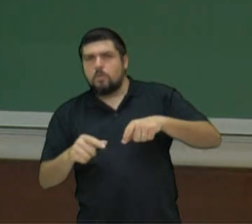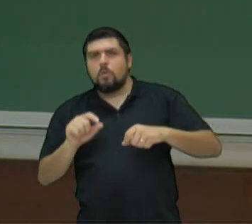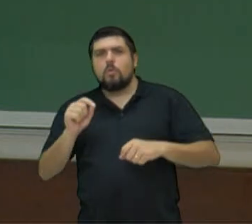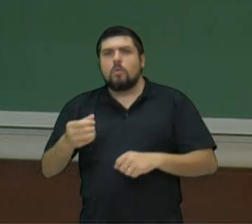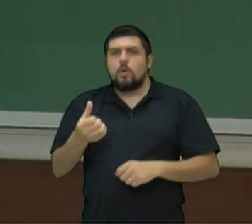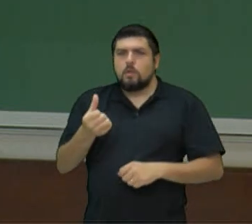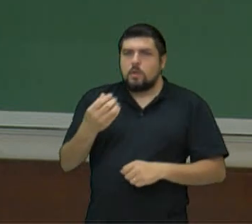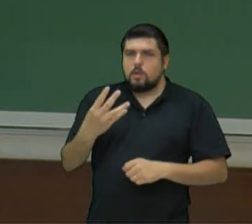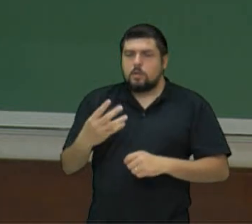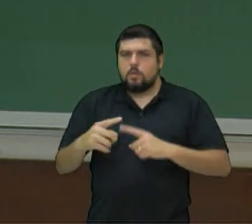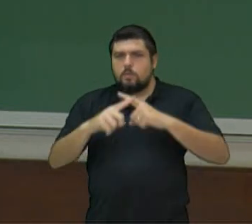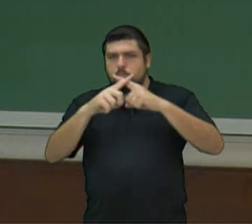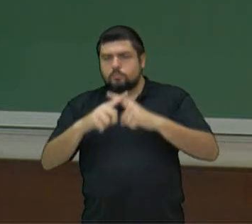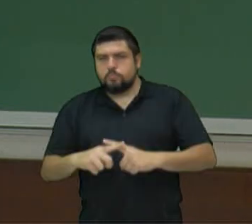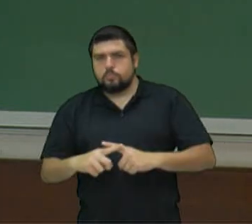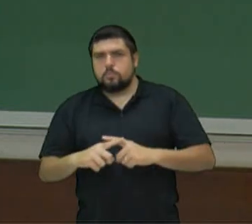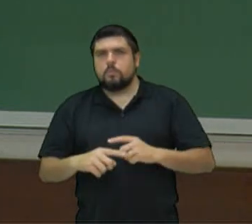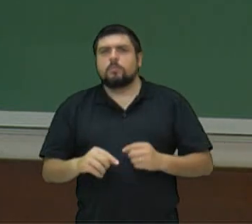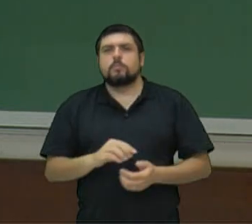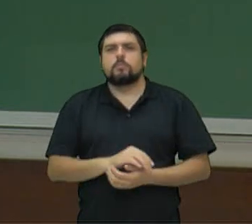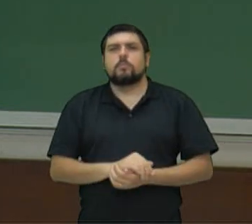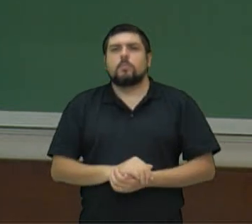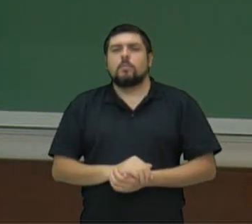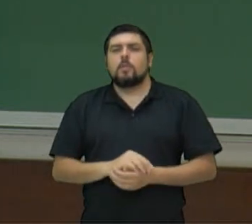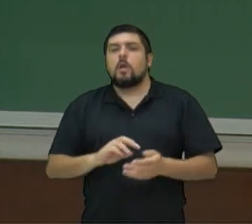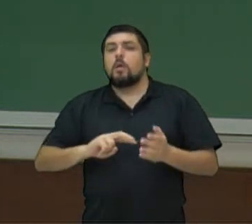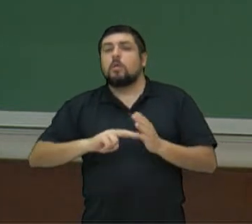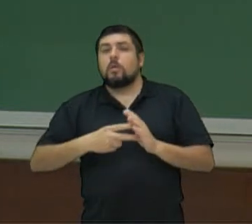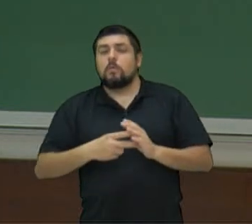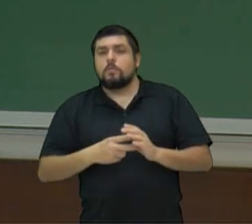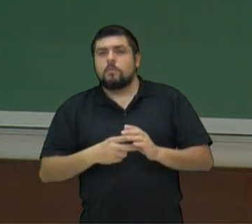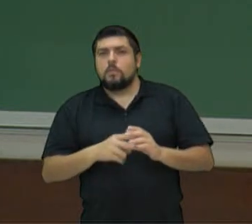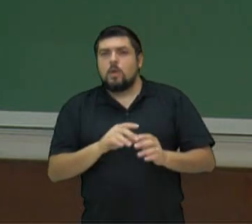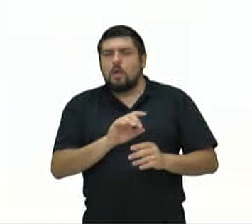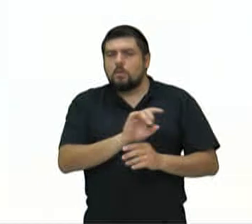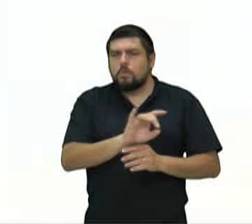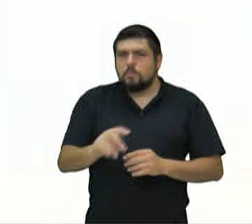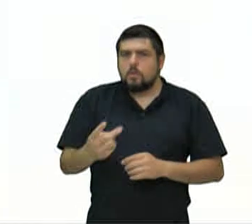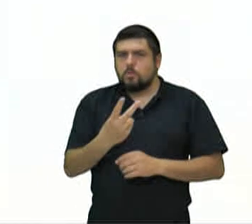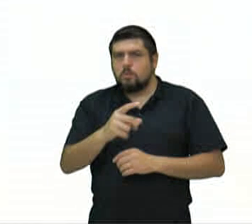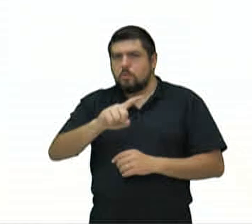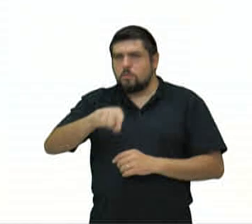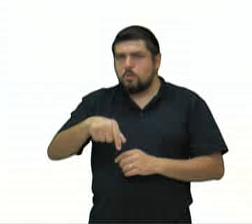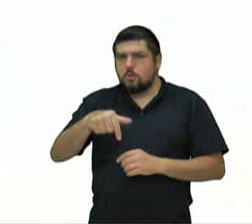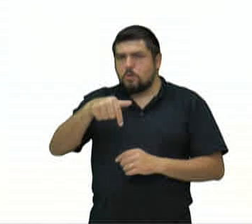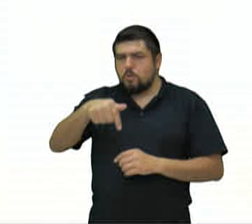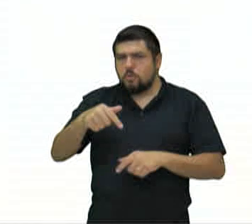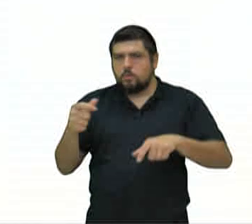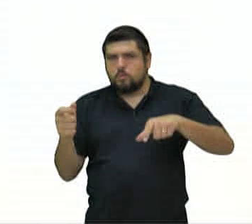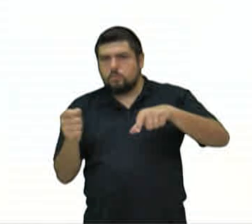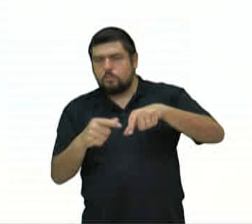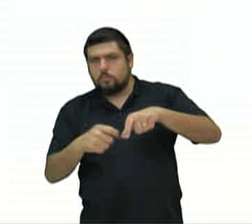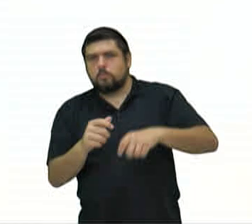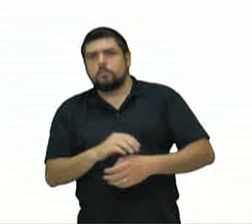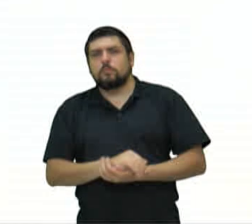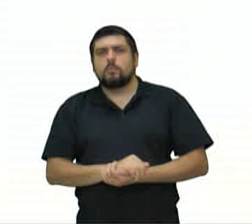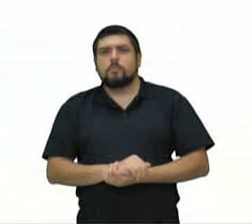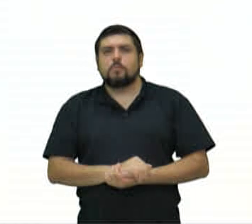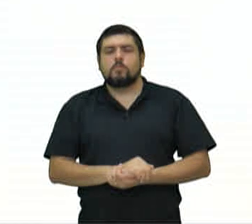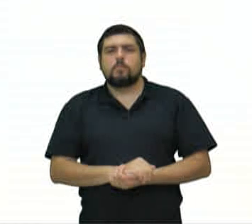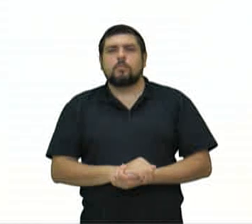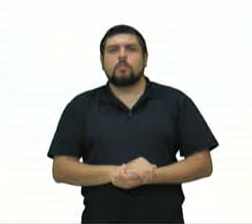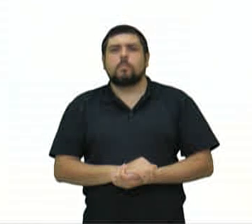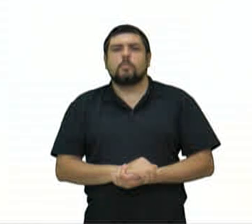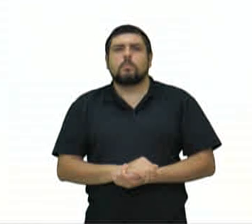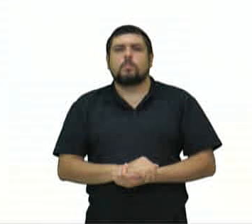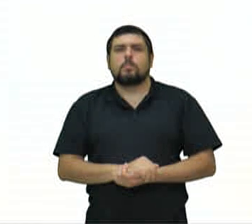corresponde a 2,7 gols por partida. However, With 140 goals in